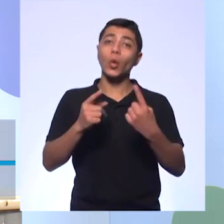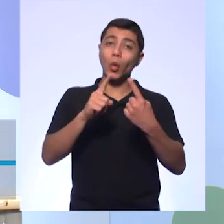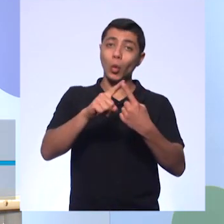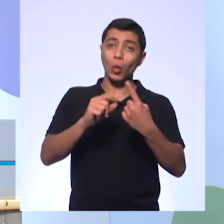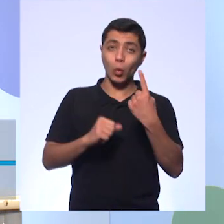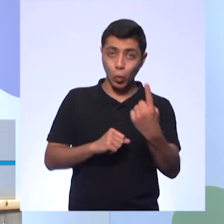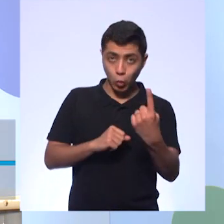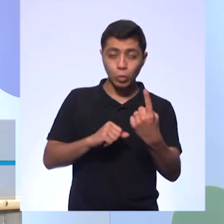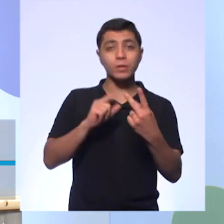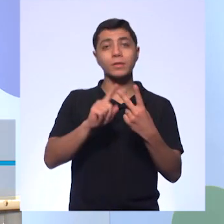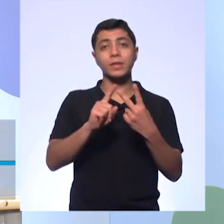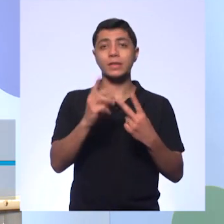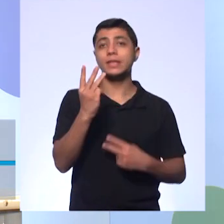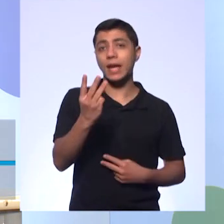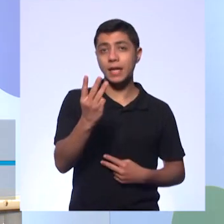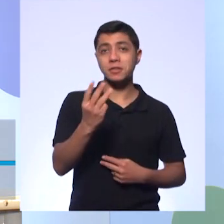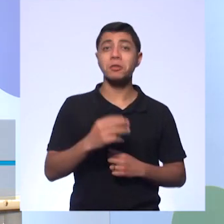Aqui